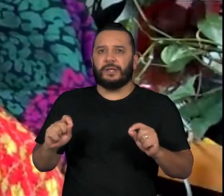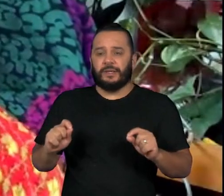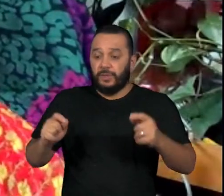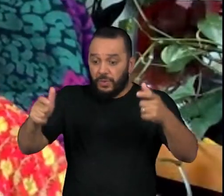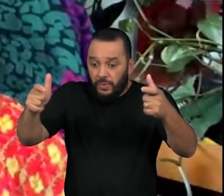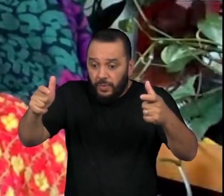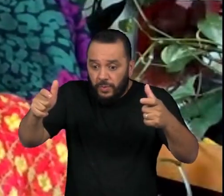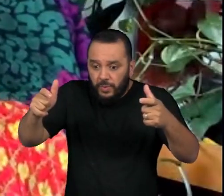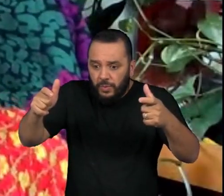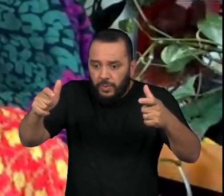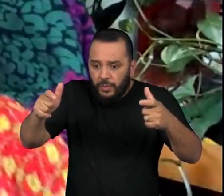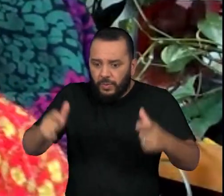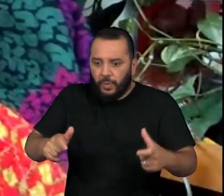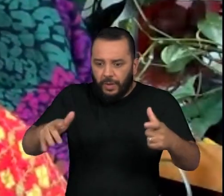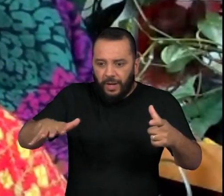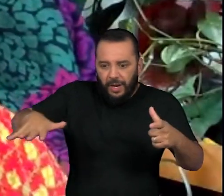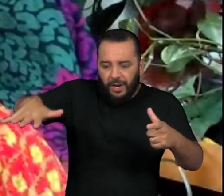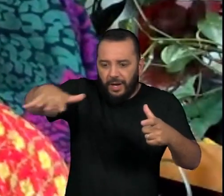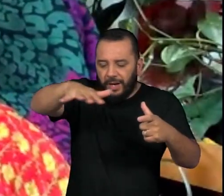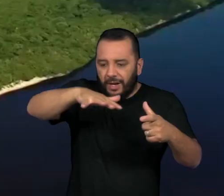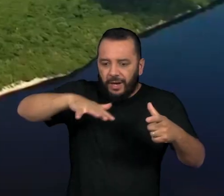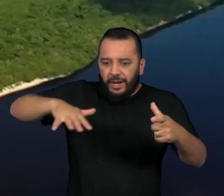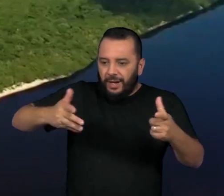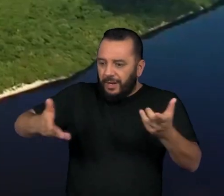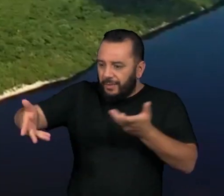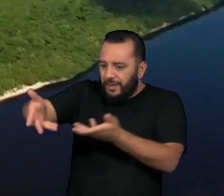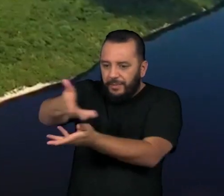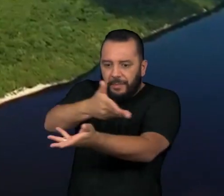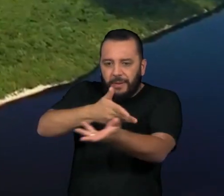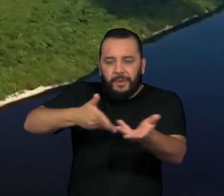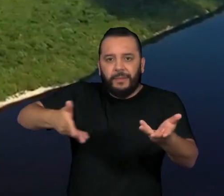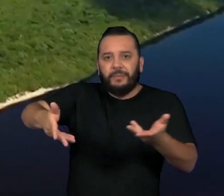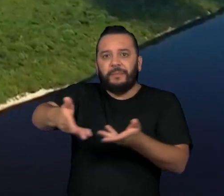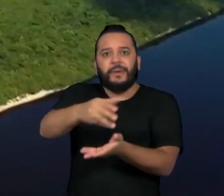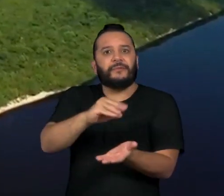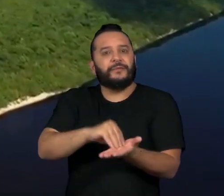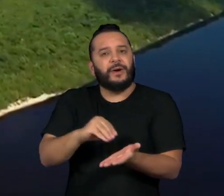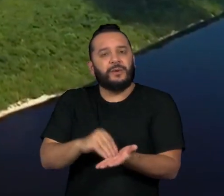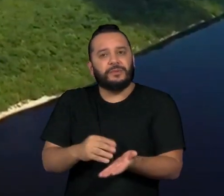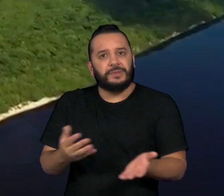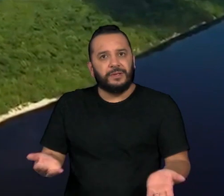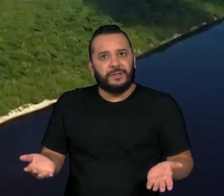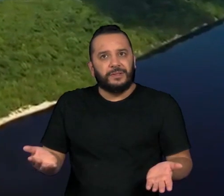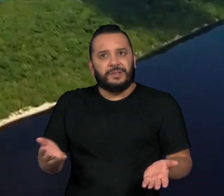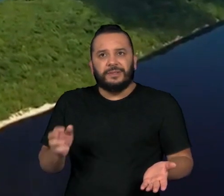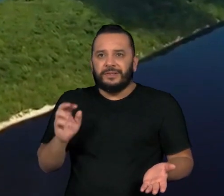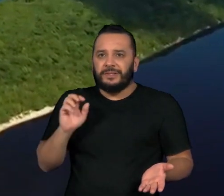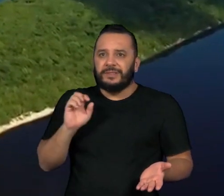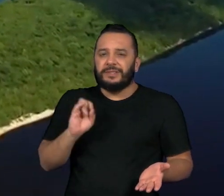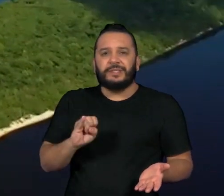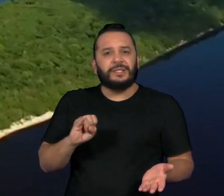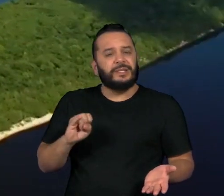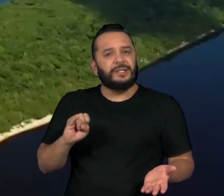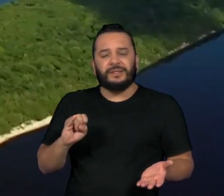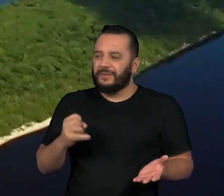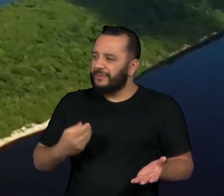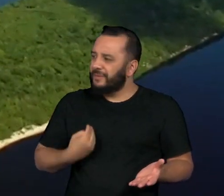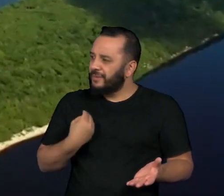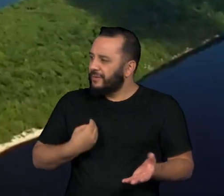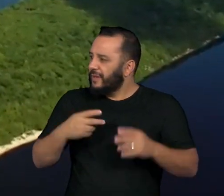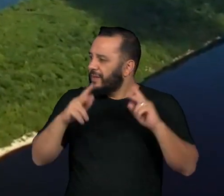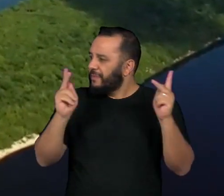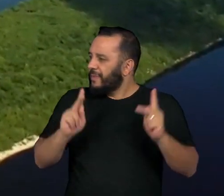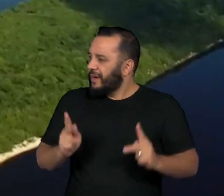lugar que a gente não vive mais em harmonia. E aí eu me pergunto, e se a gente estivesse vivendo em paz, vivendo a